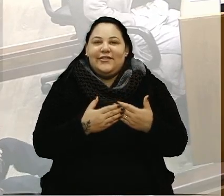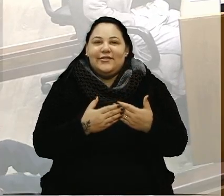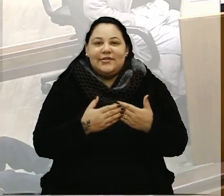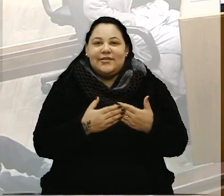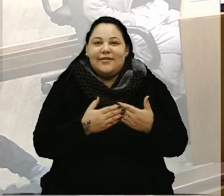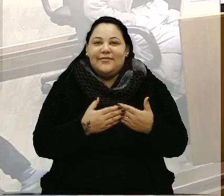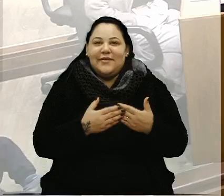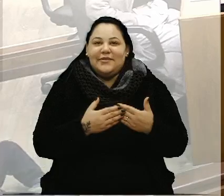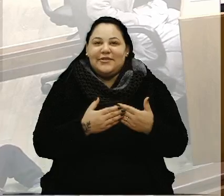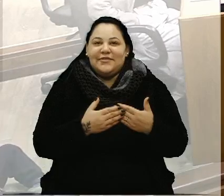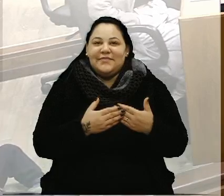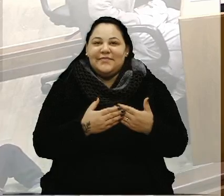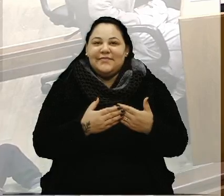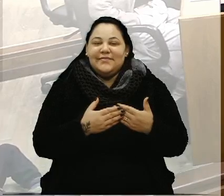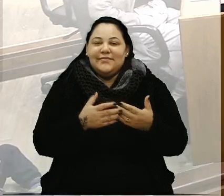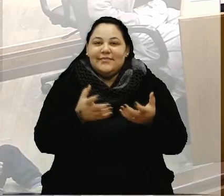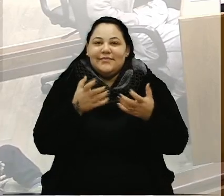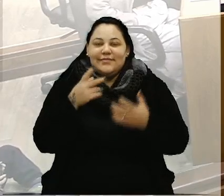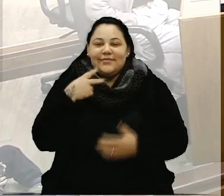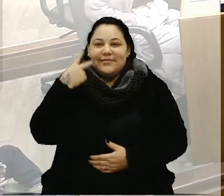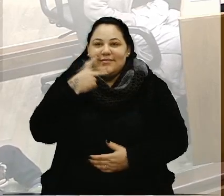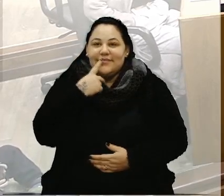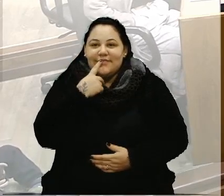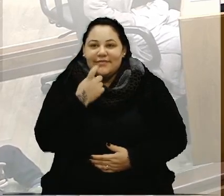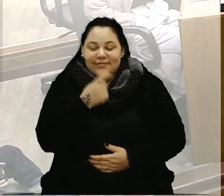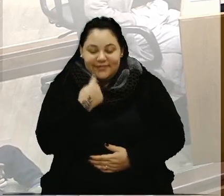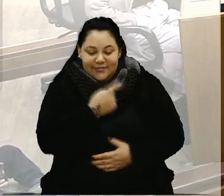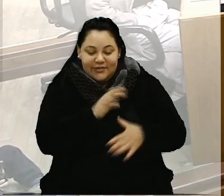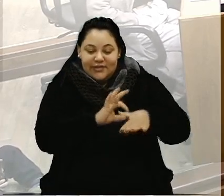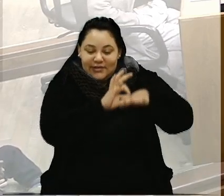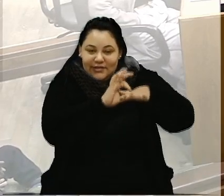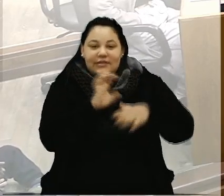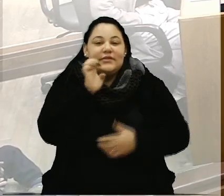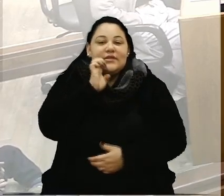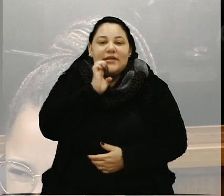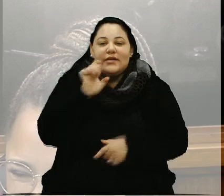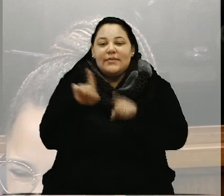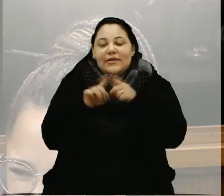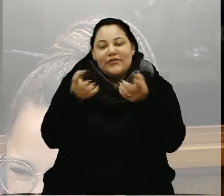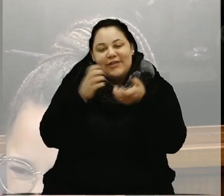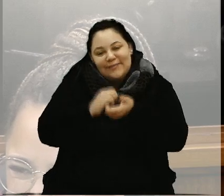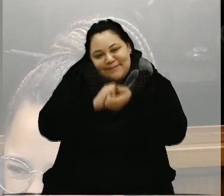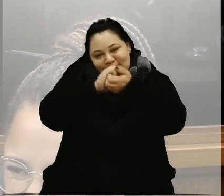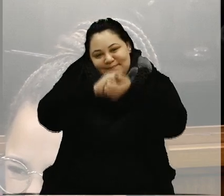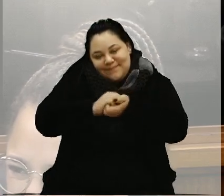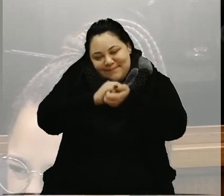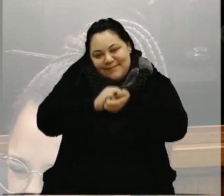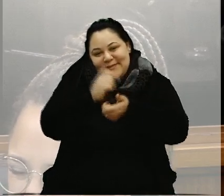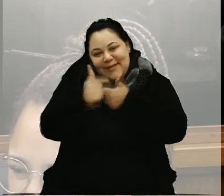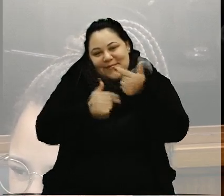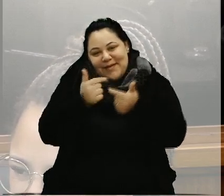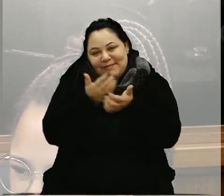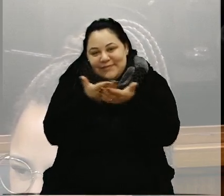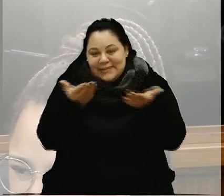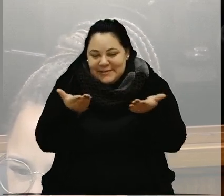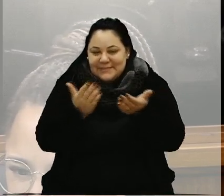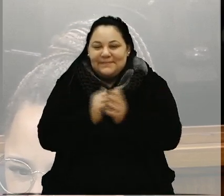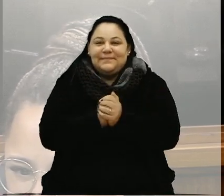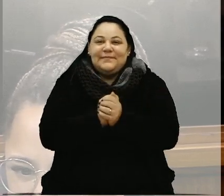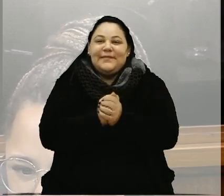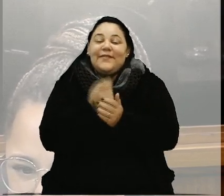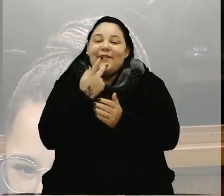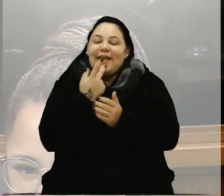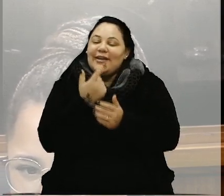bancada do PT, eu, vereadora Rose, a nossa líder, vereadora Estela, a gente queria saudar o trabalho de vocês, dizer que nós temos um apreço